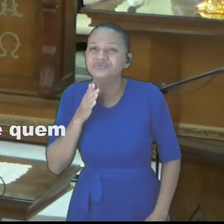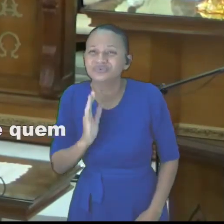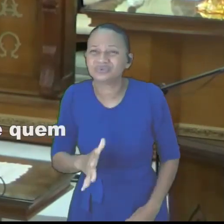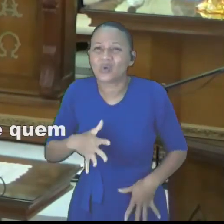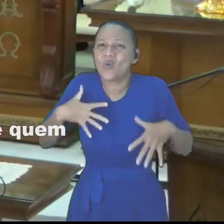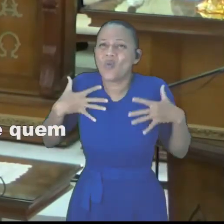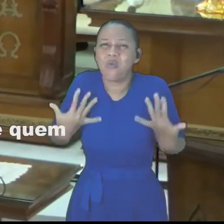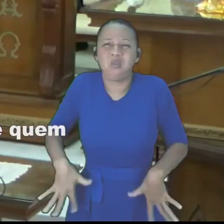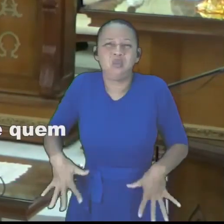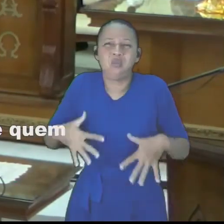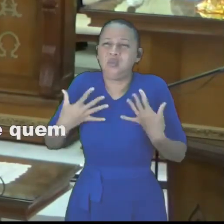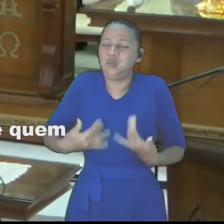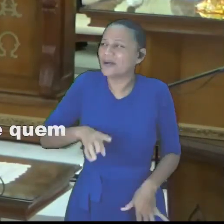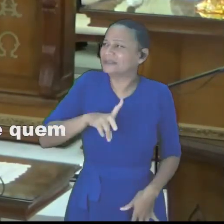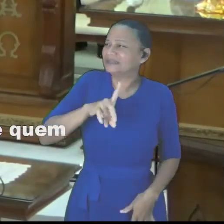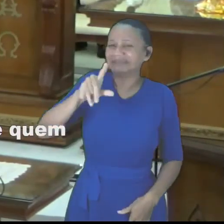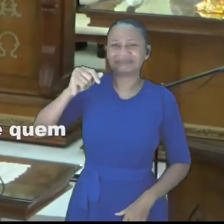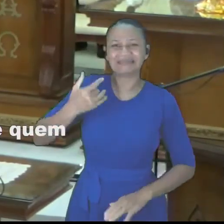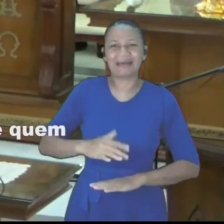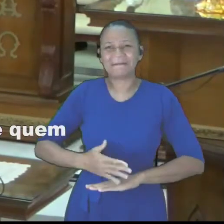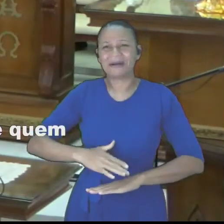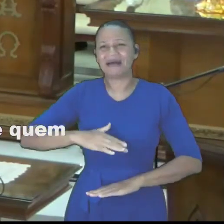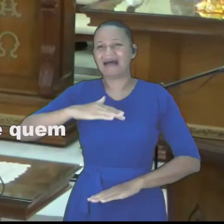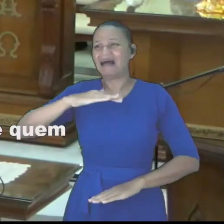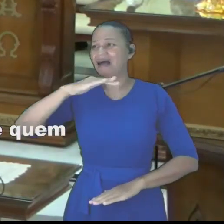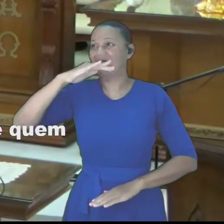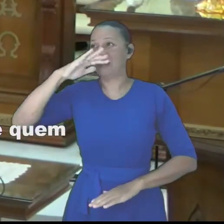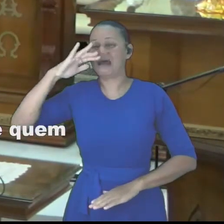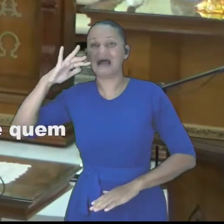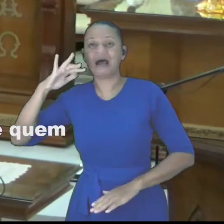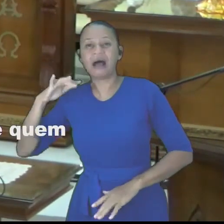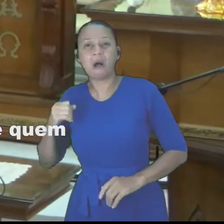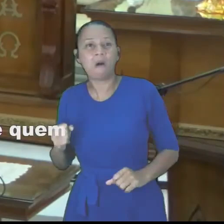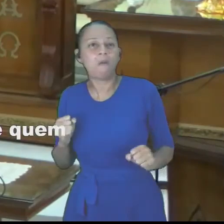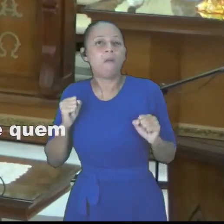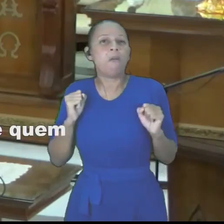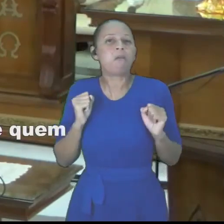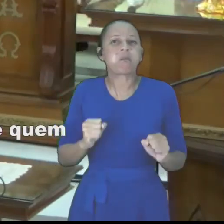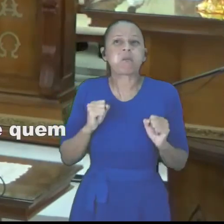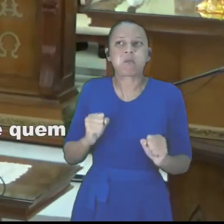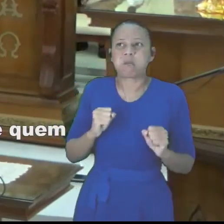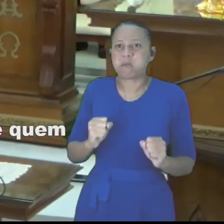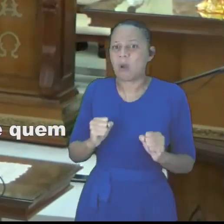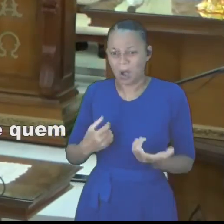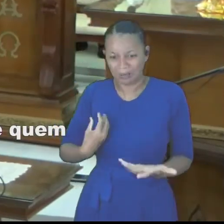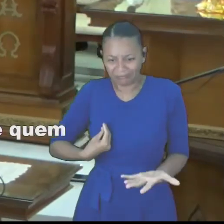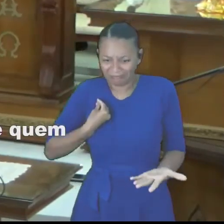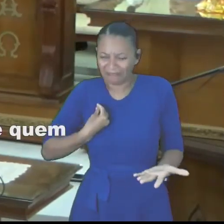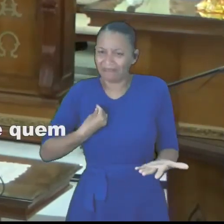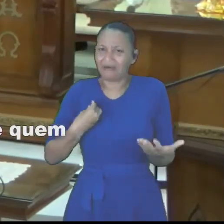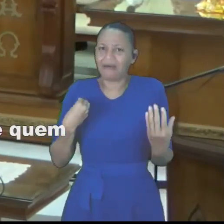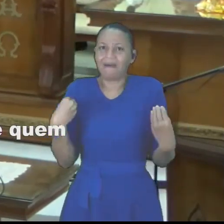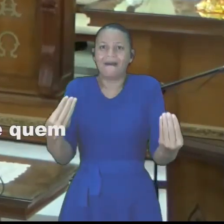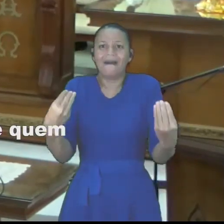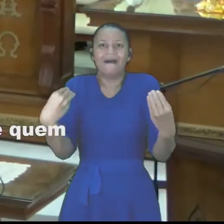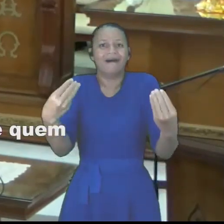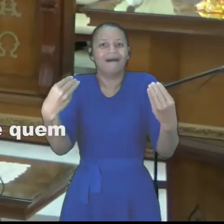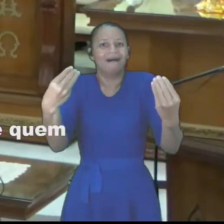grande dia da sua ira, e quem poderá subsistir?